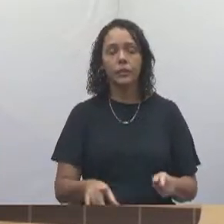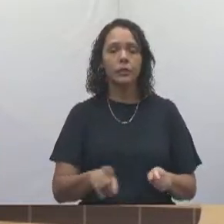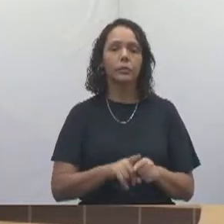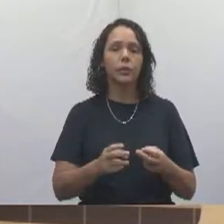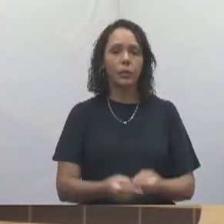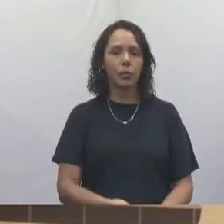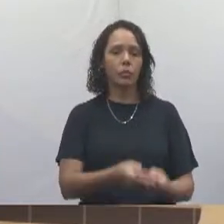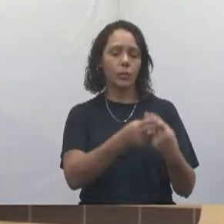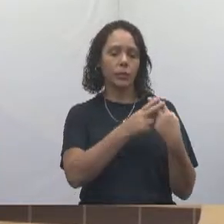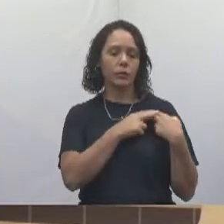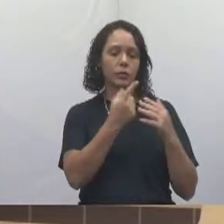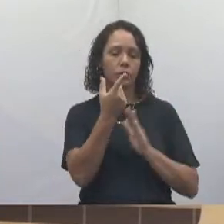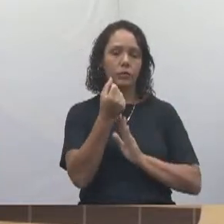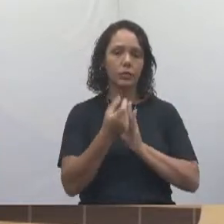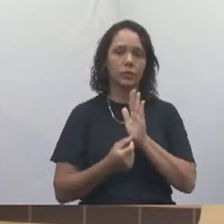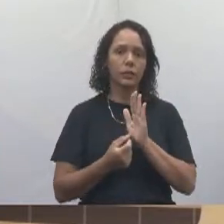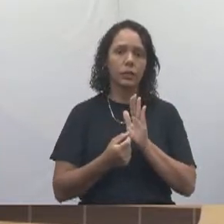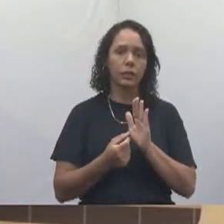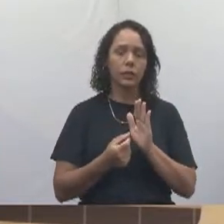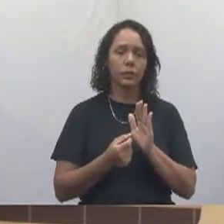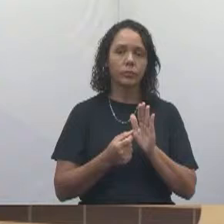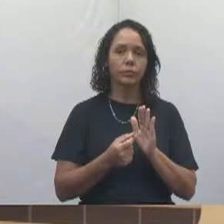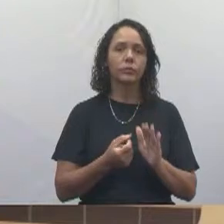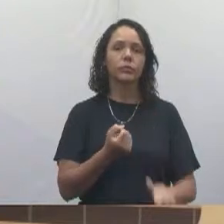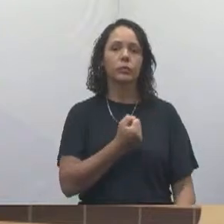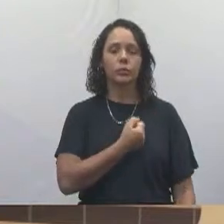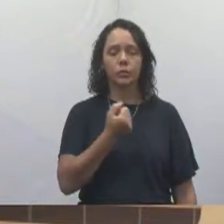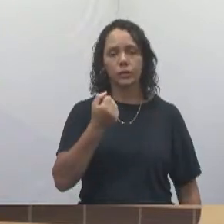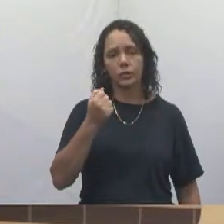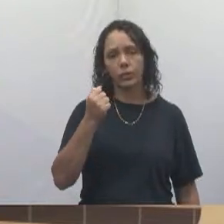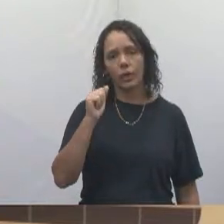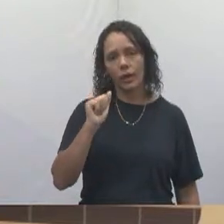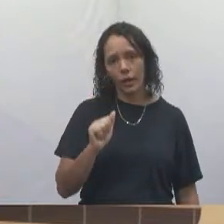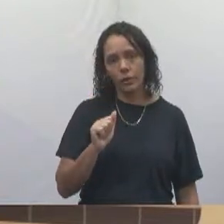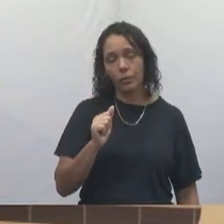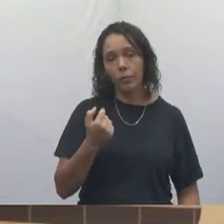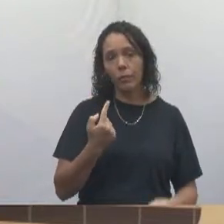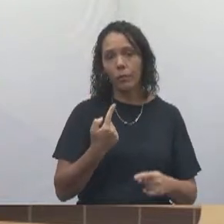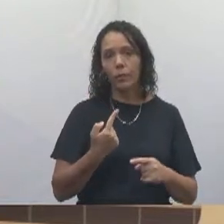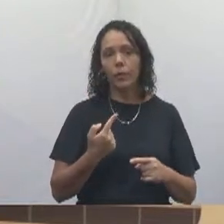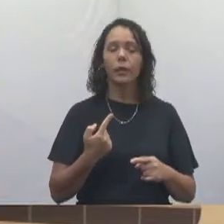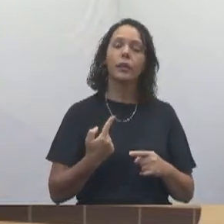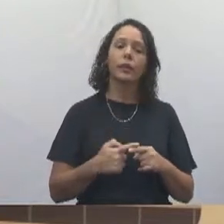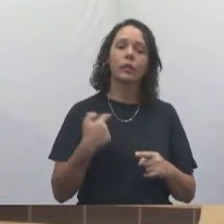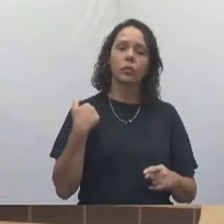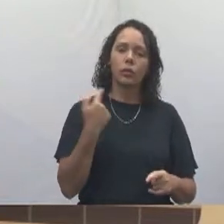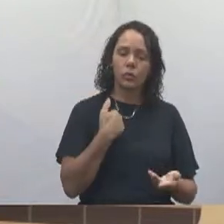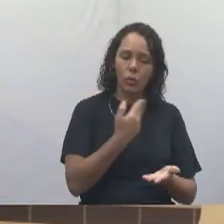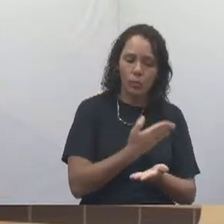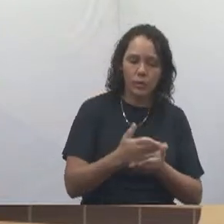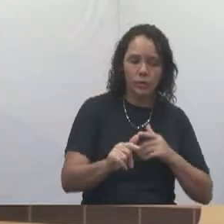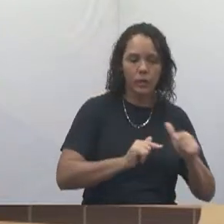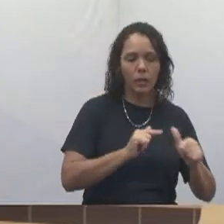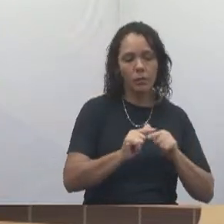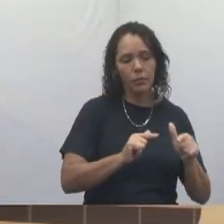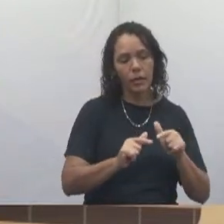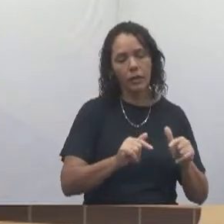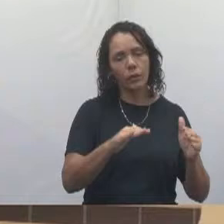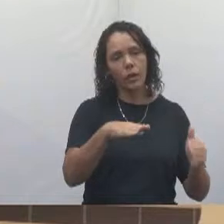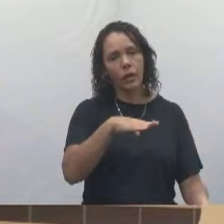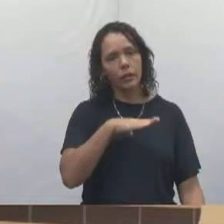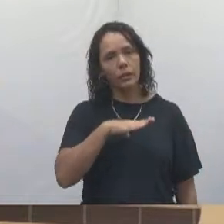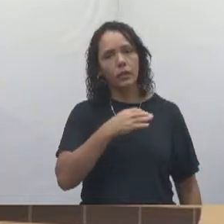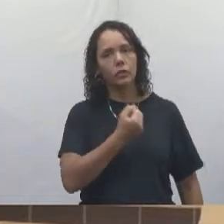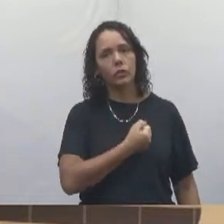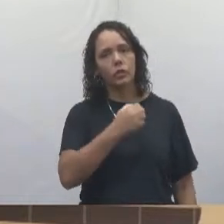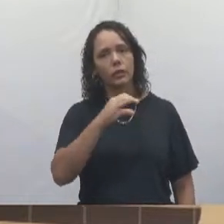financeiras do município a longo prazo, nota A. Portanto, nós pegamos o município com nota C, estamos mantendo